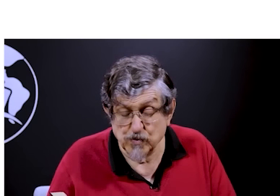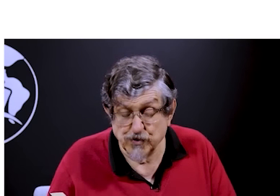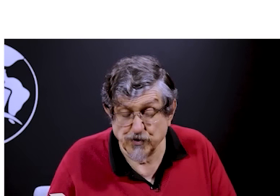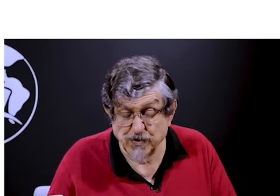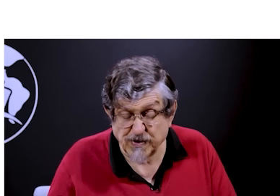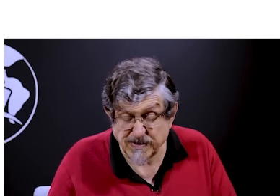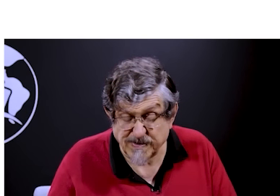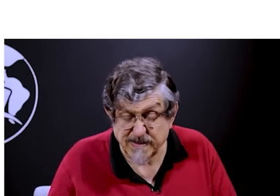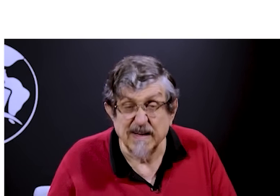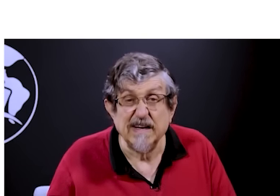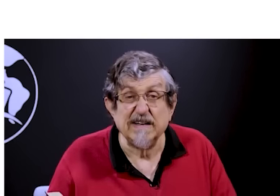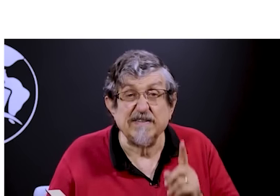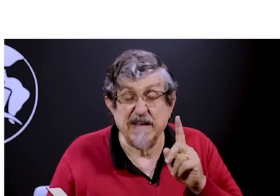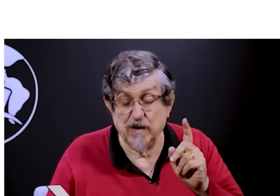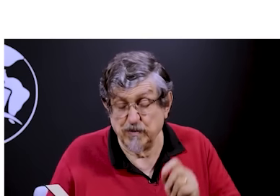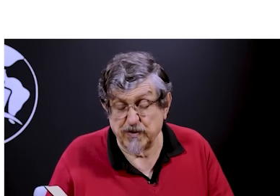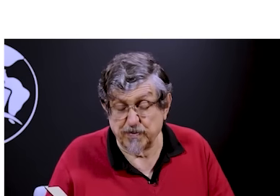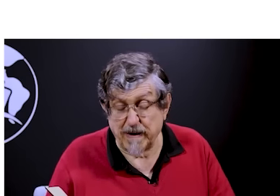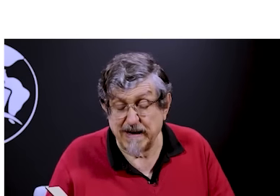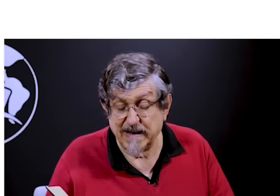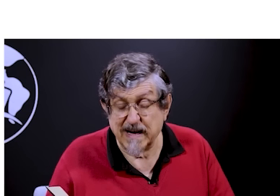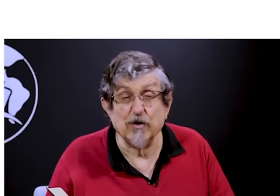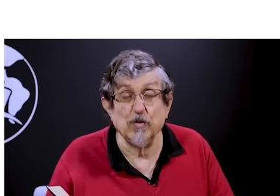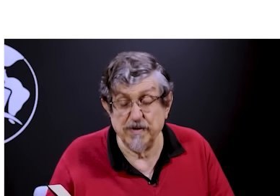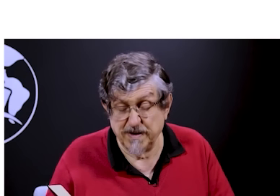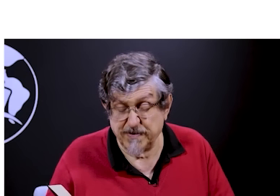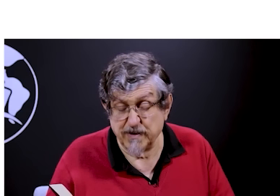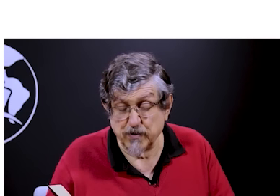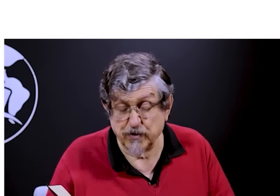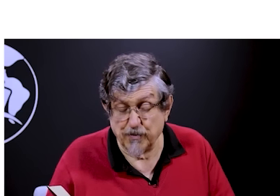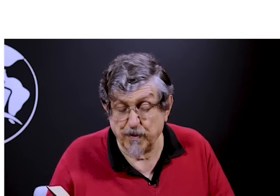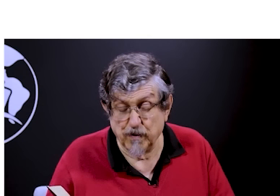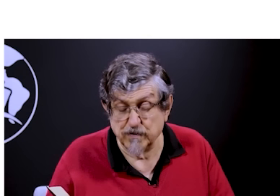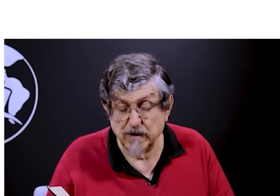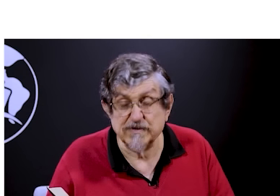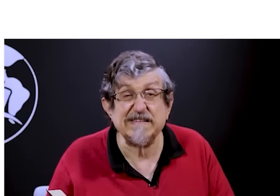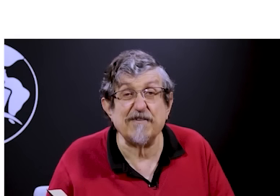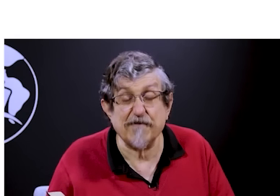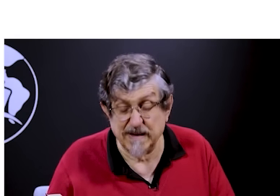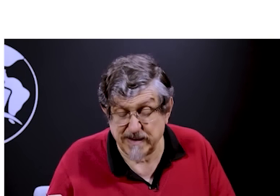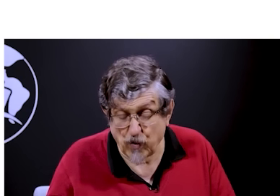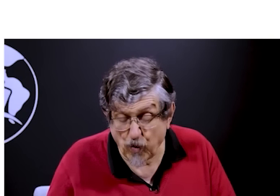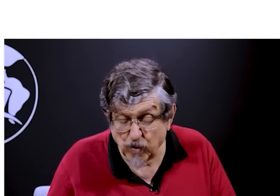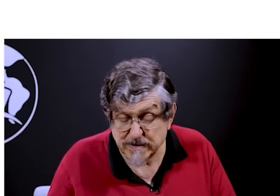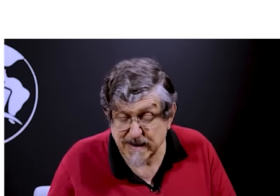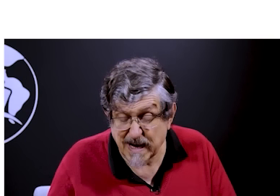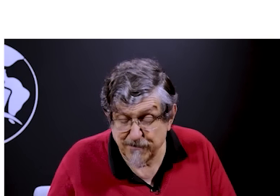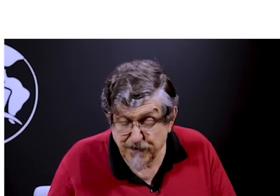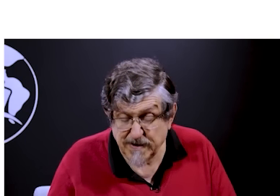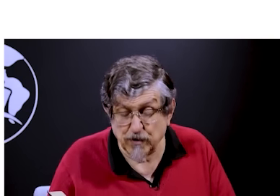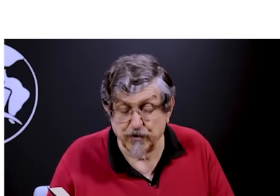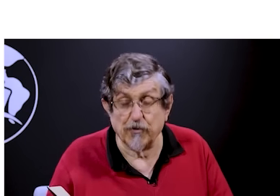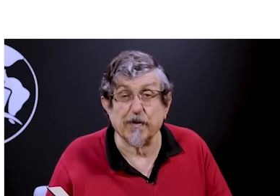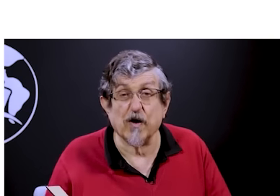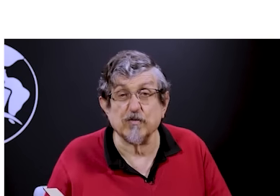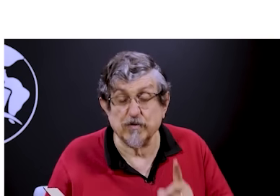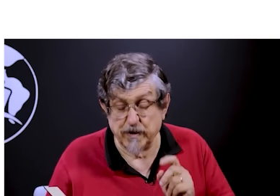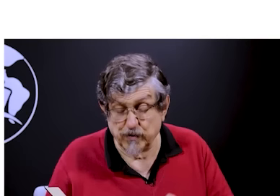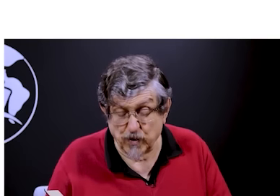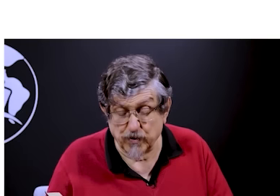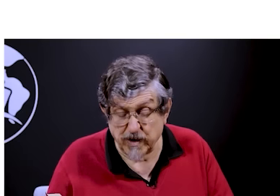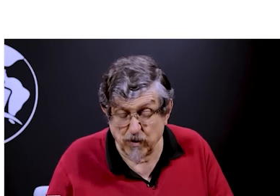com não espalhem calúnias entre o seu povo não se levantem contra a vida do seu